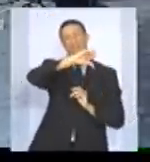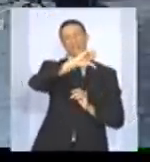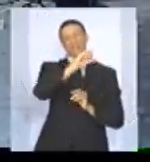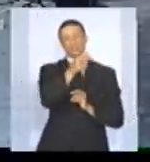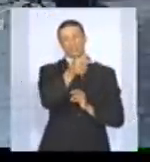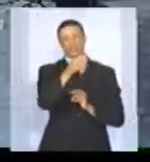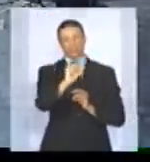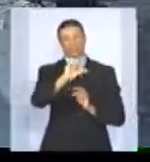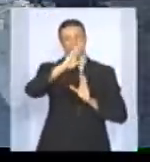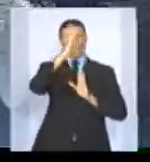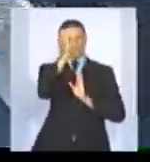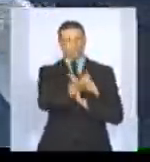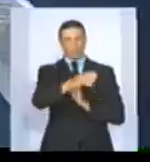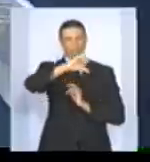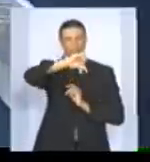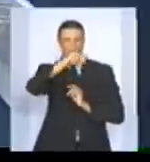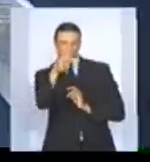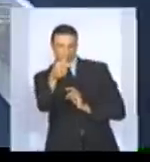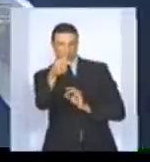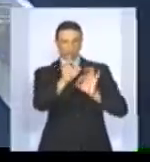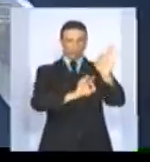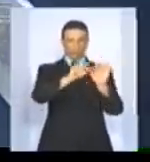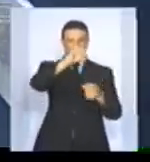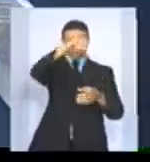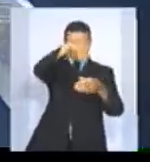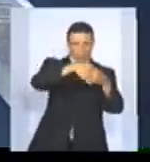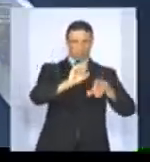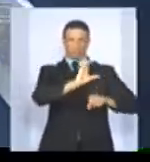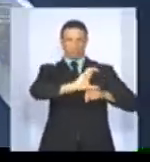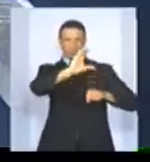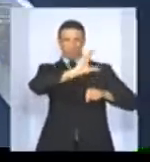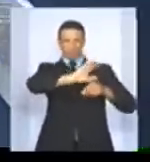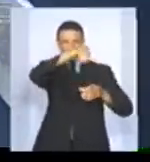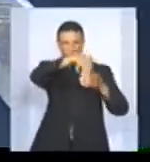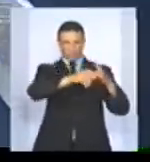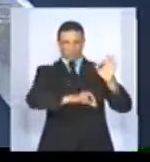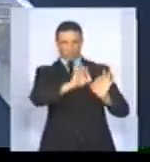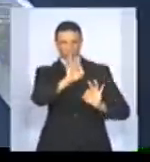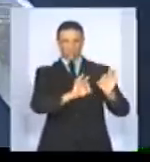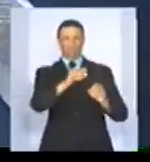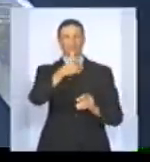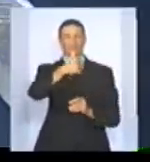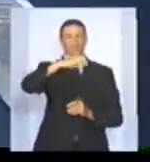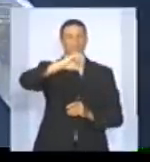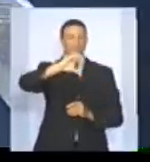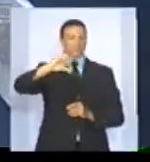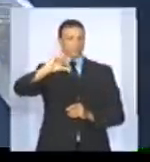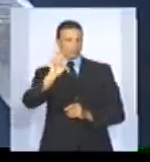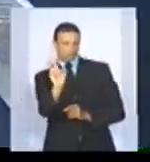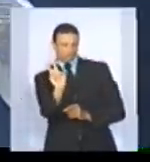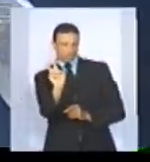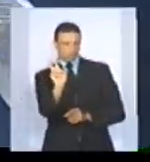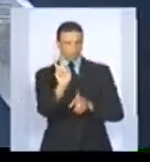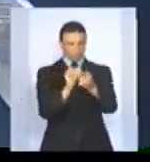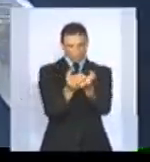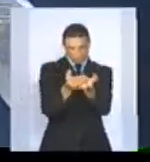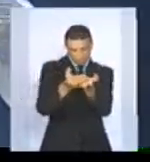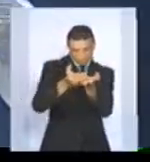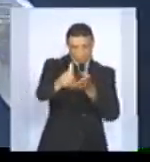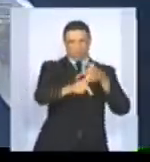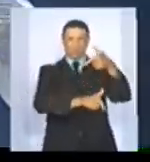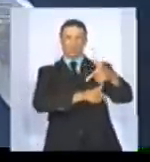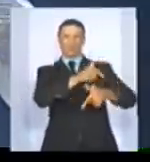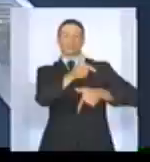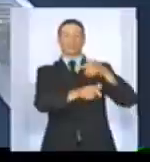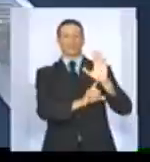1997, após a reforma promovida pela Emenda Constitucional 8 de 1995, que passou a permitir a delegação